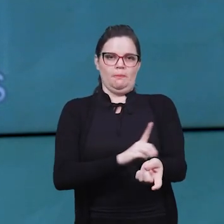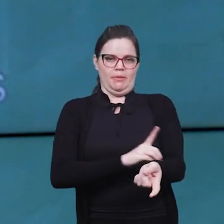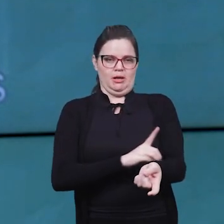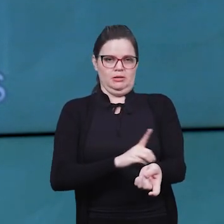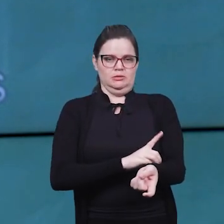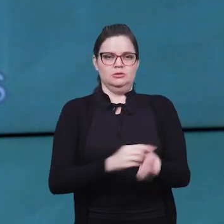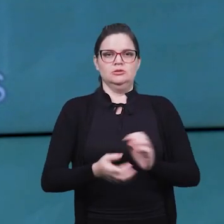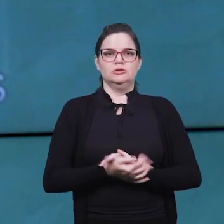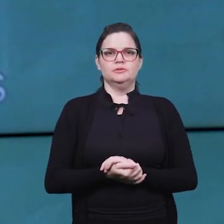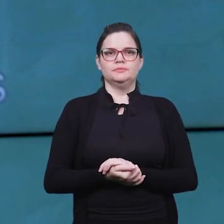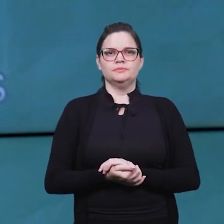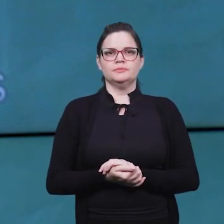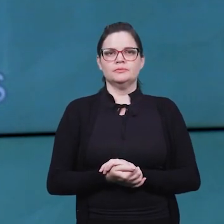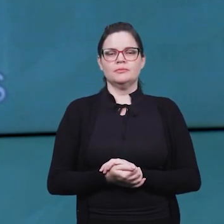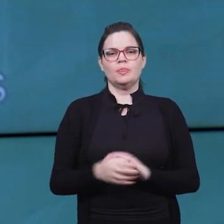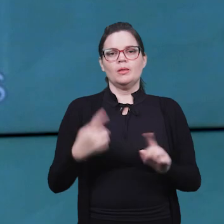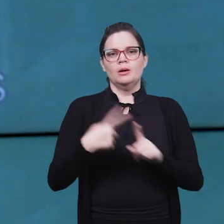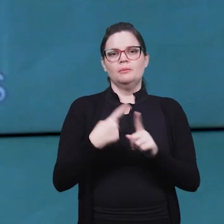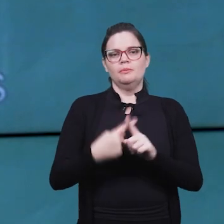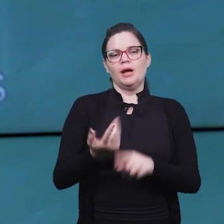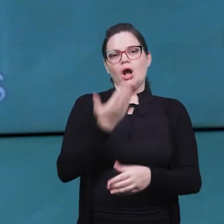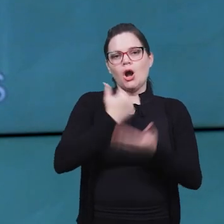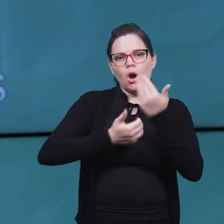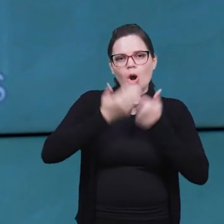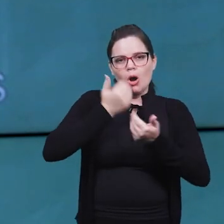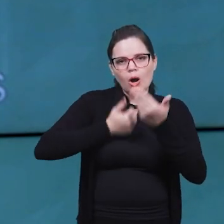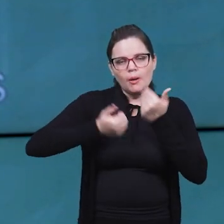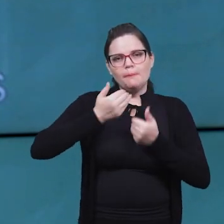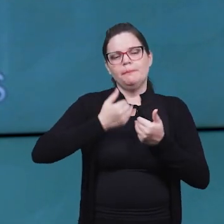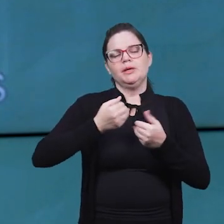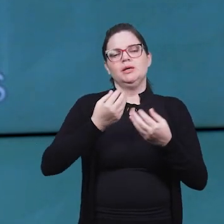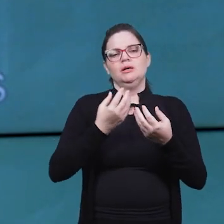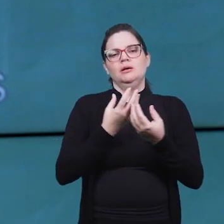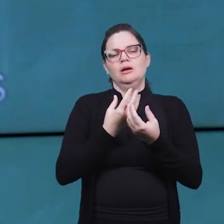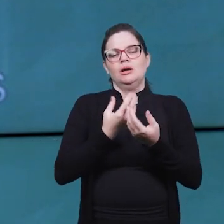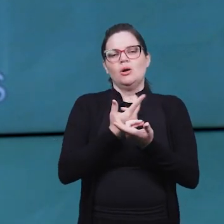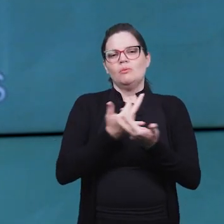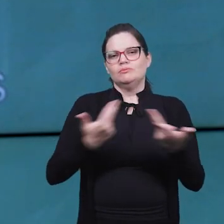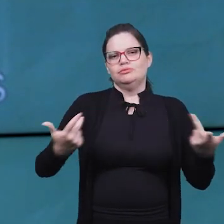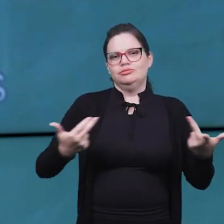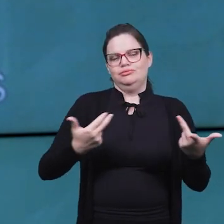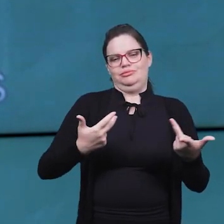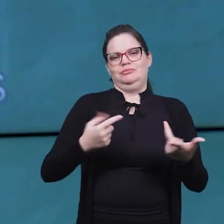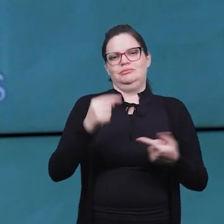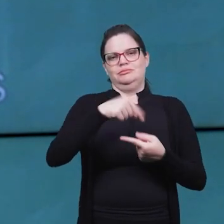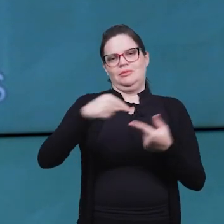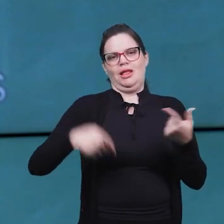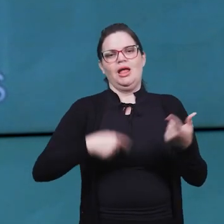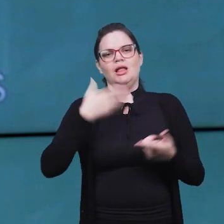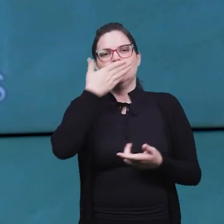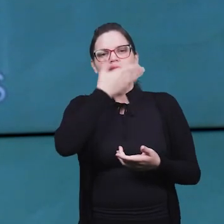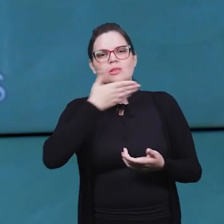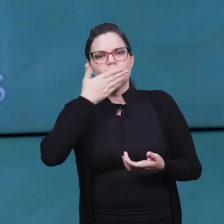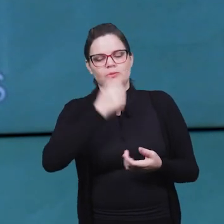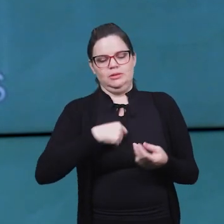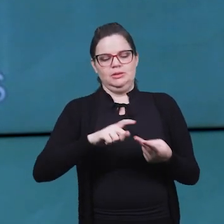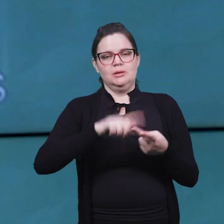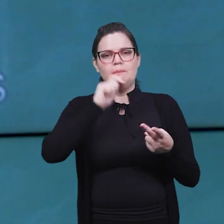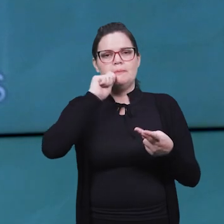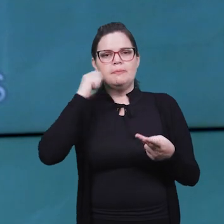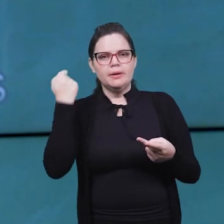é relacionado ao consumo alto de alimentos ricos em carboidratos, como, por exemplo, doces,